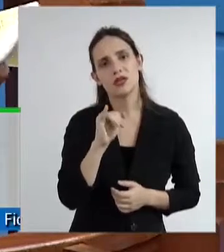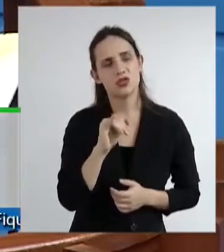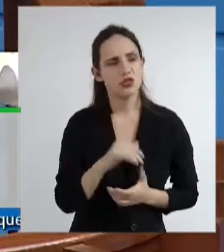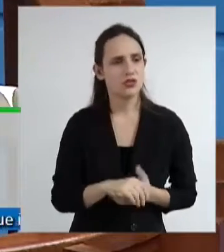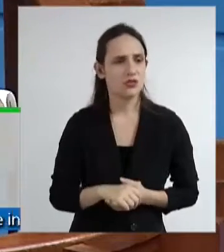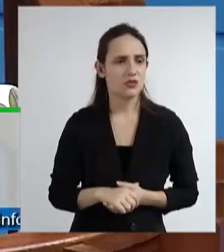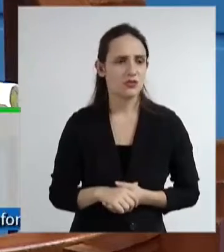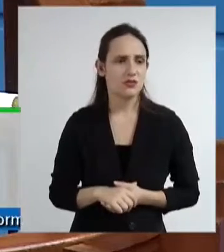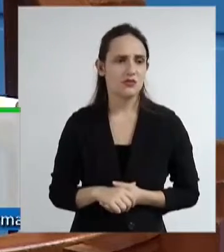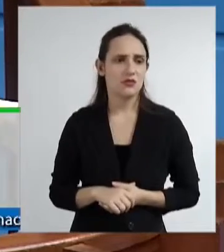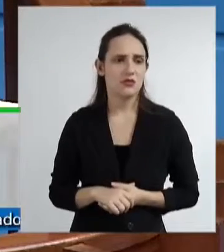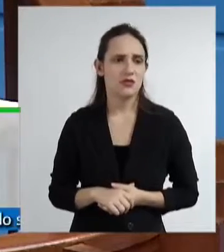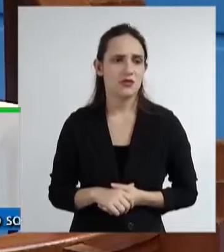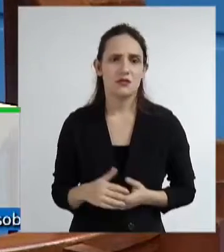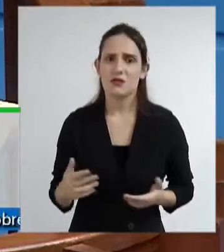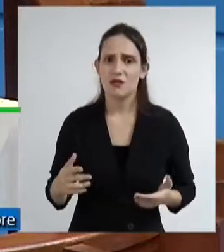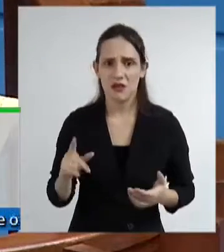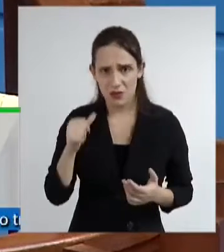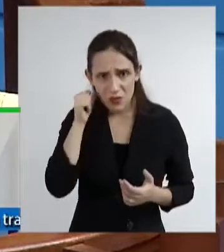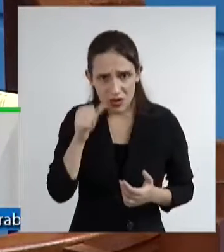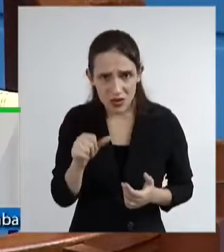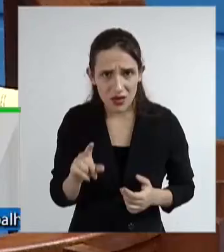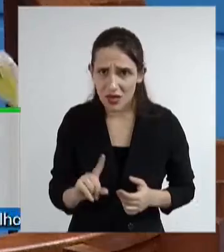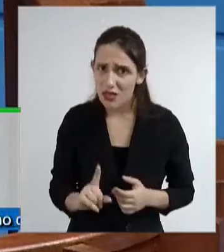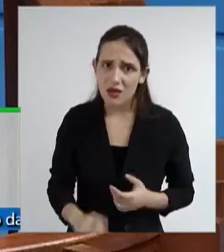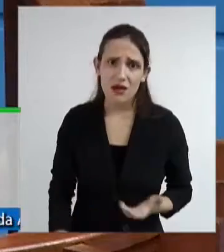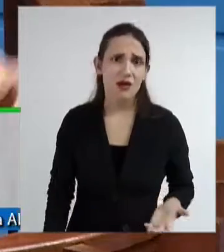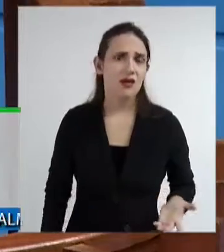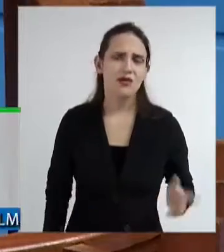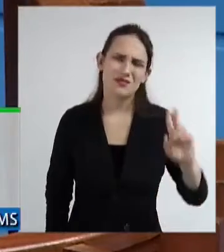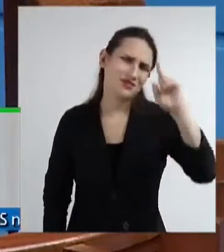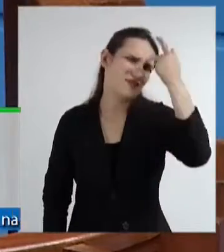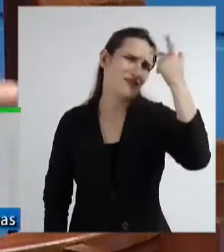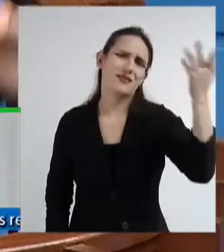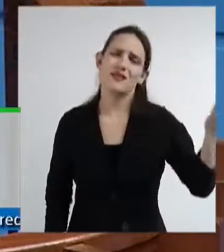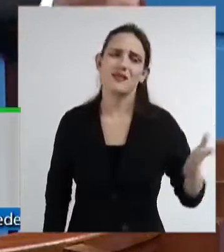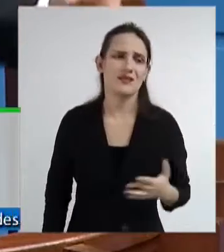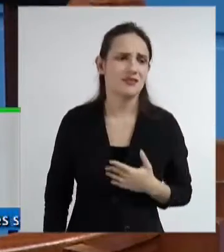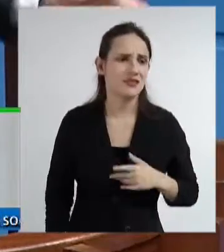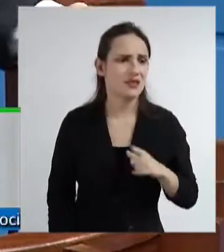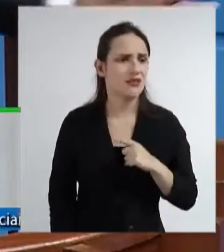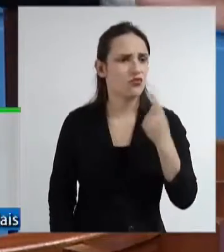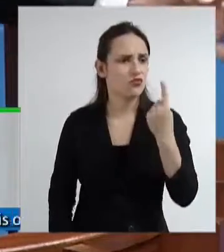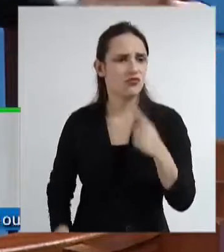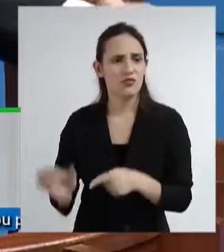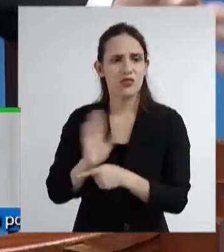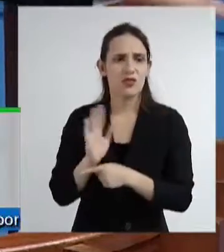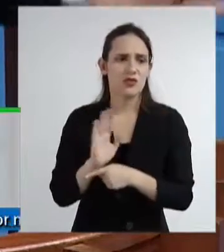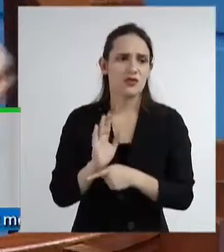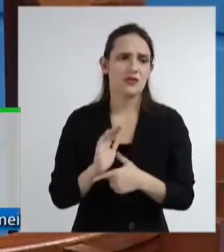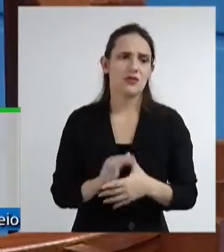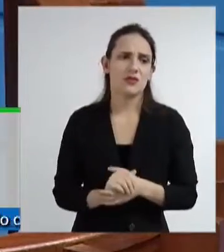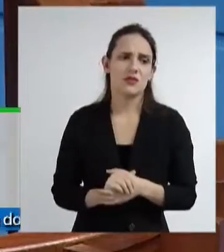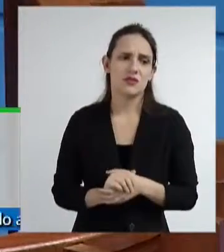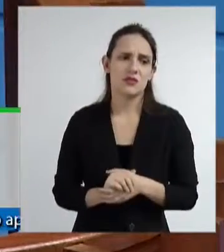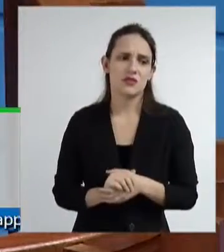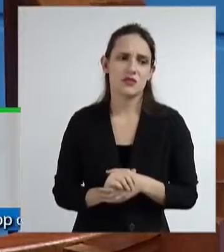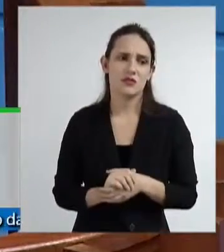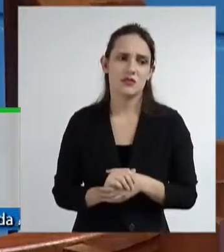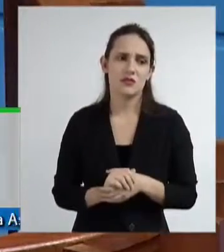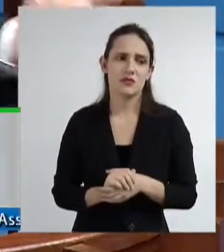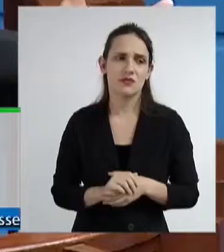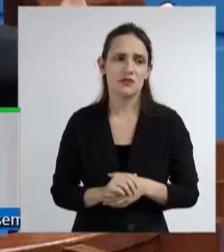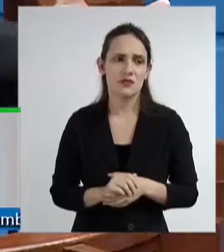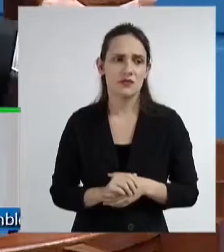imagem de Dom João VI, não foi ela. Teve um seriado, um filme no Brasil, que mostrou o Dom João VI